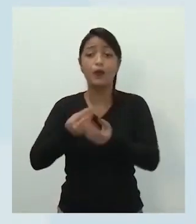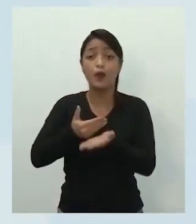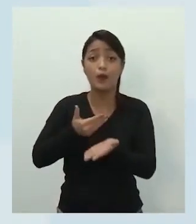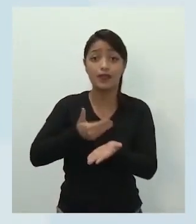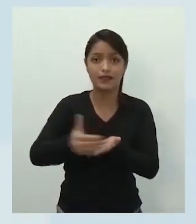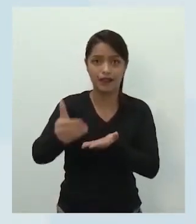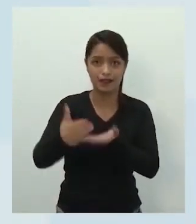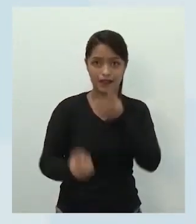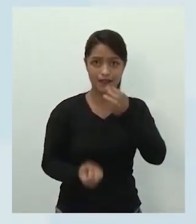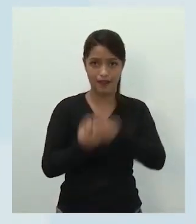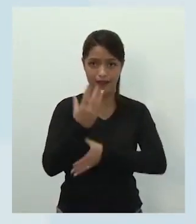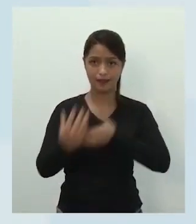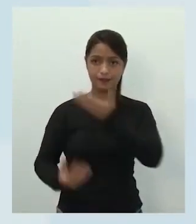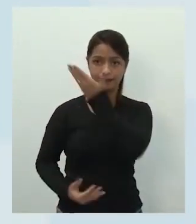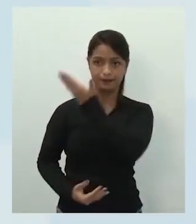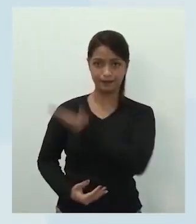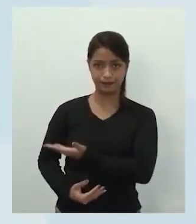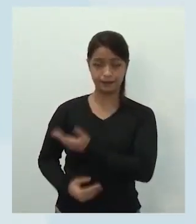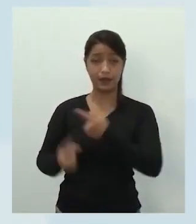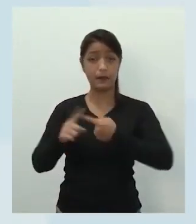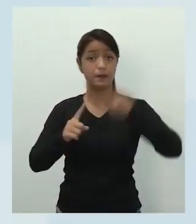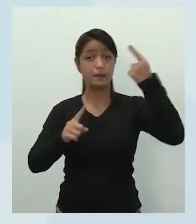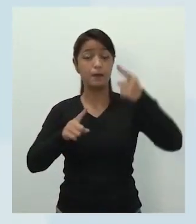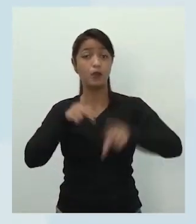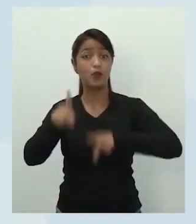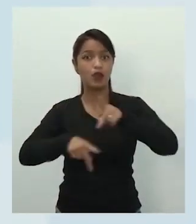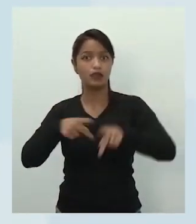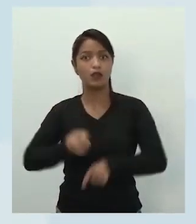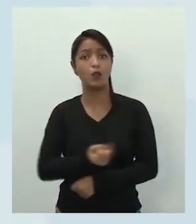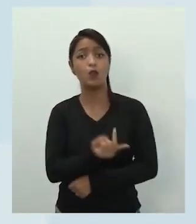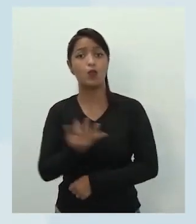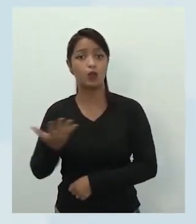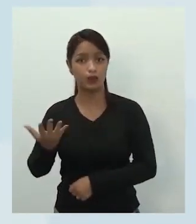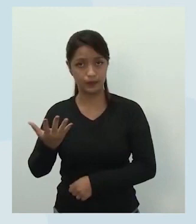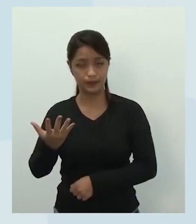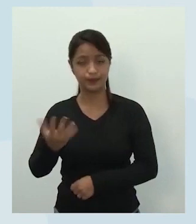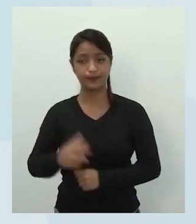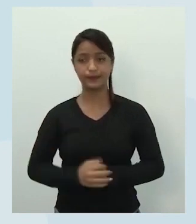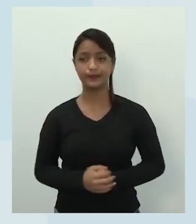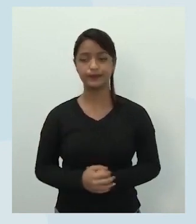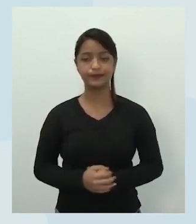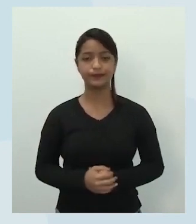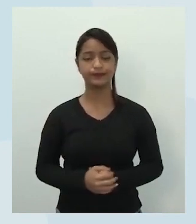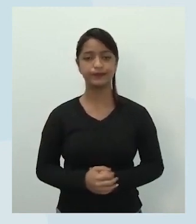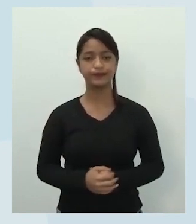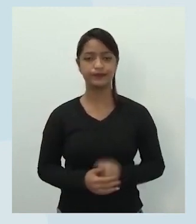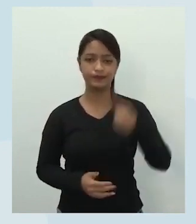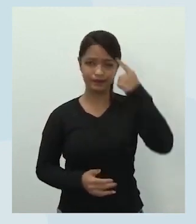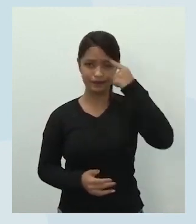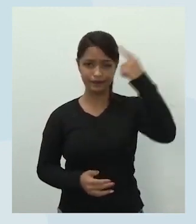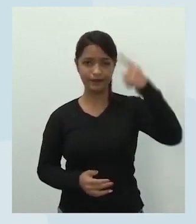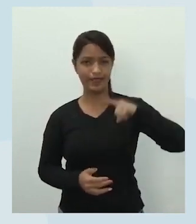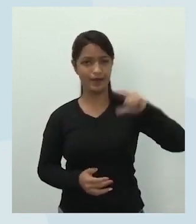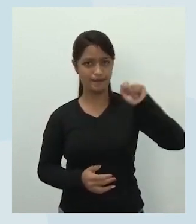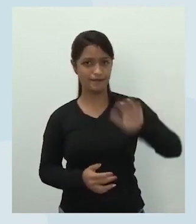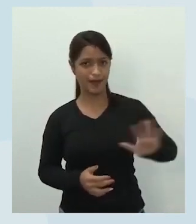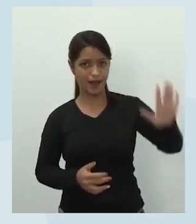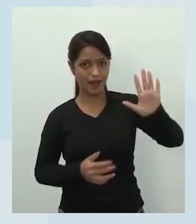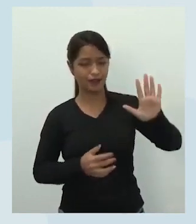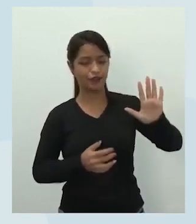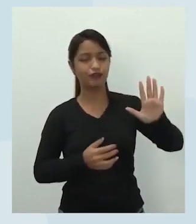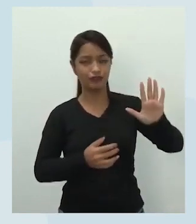tela. Densidade populacional. Com aqueles itens que vocês verificaram na figura,